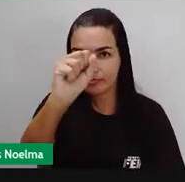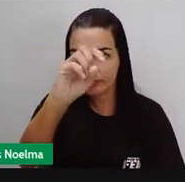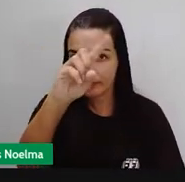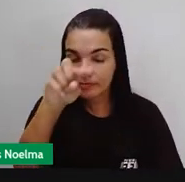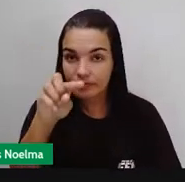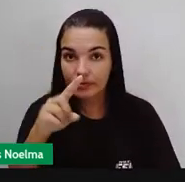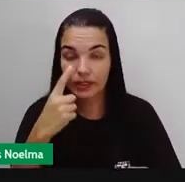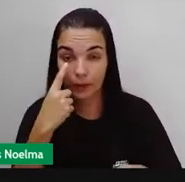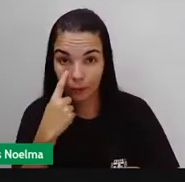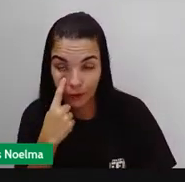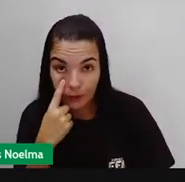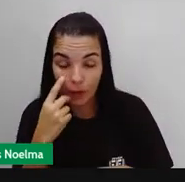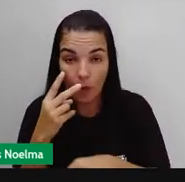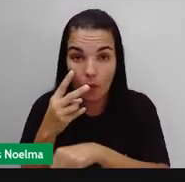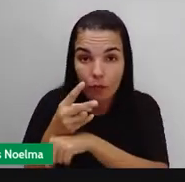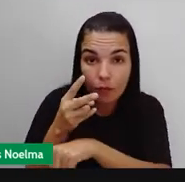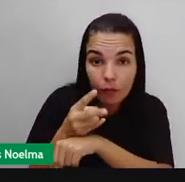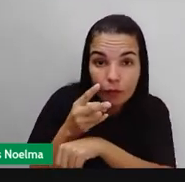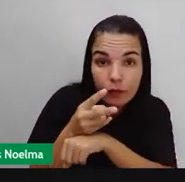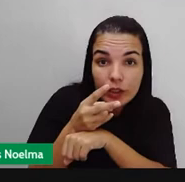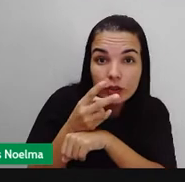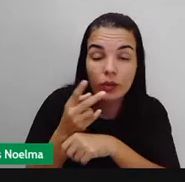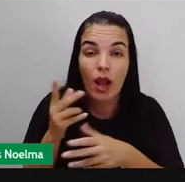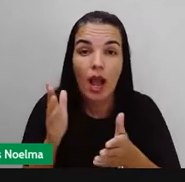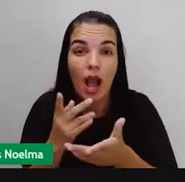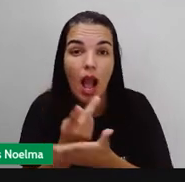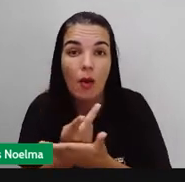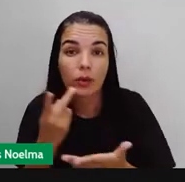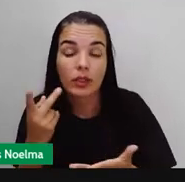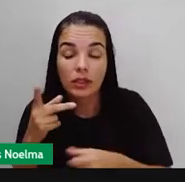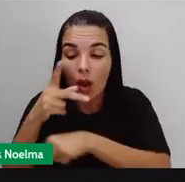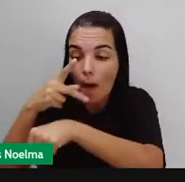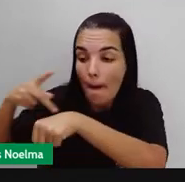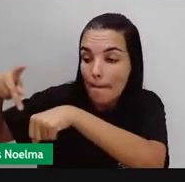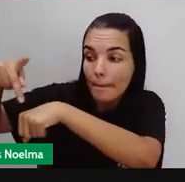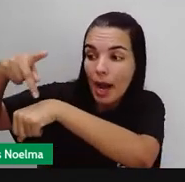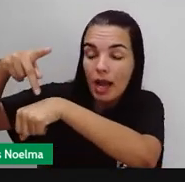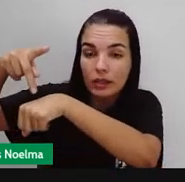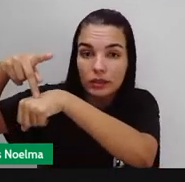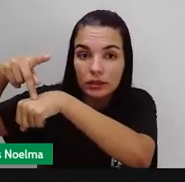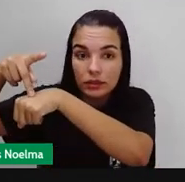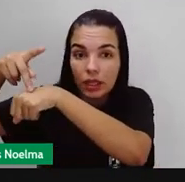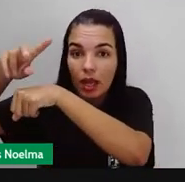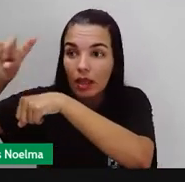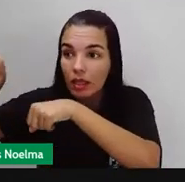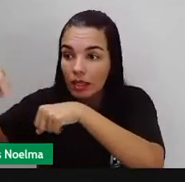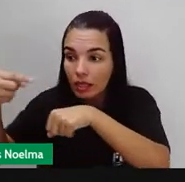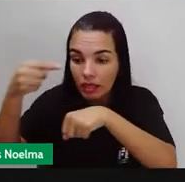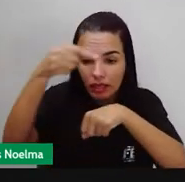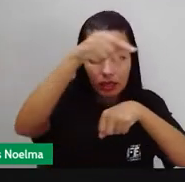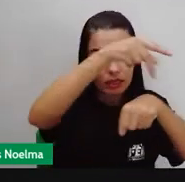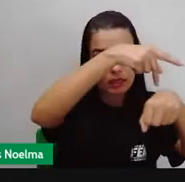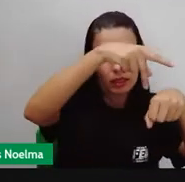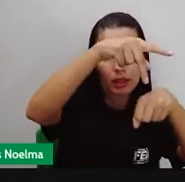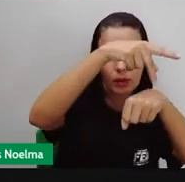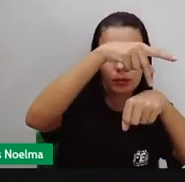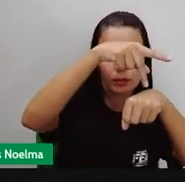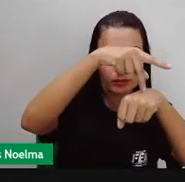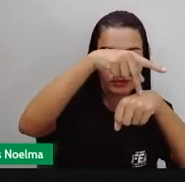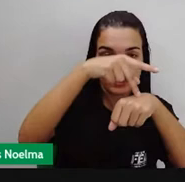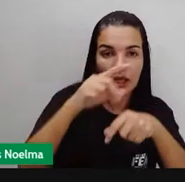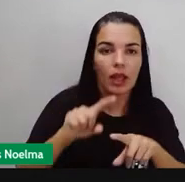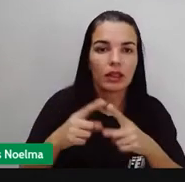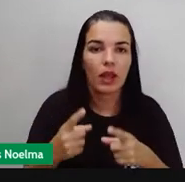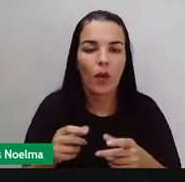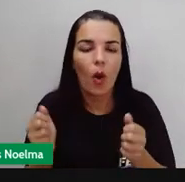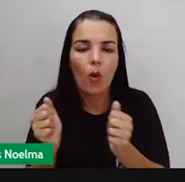vimos uma migração que ele aconteceu de um país para outro e onde essa família, que seria a mãe